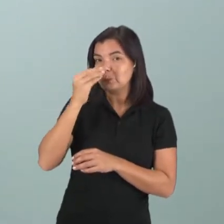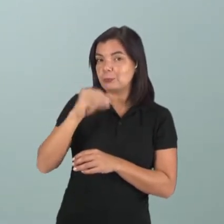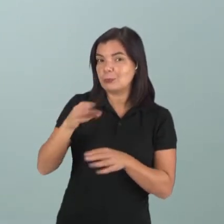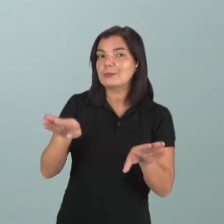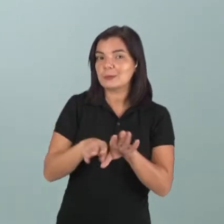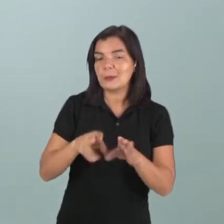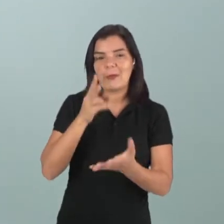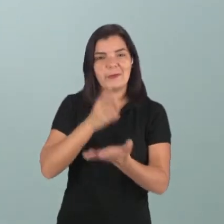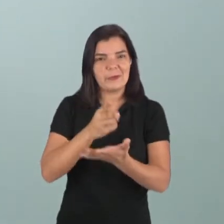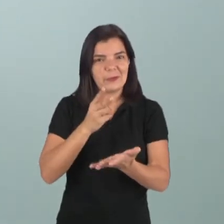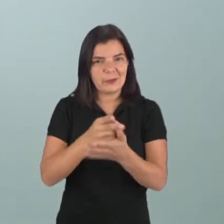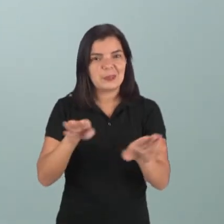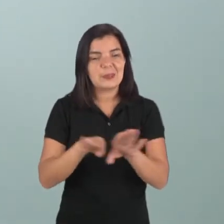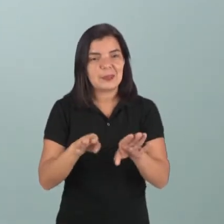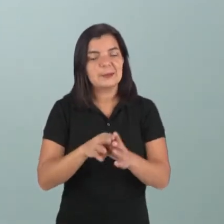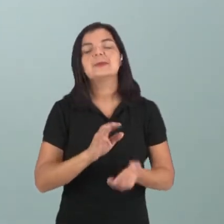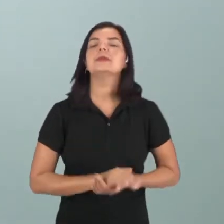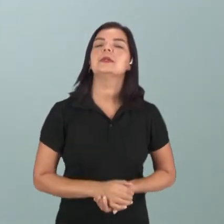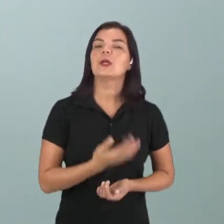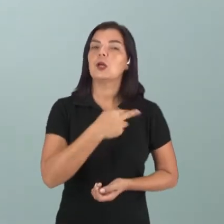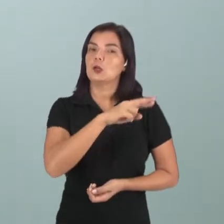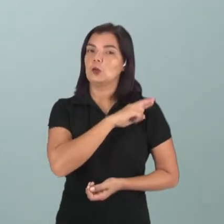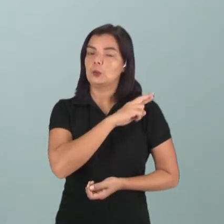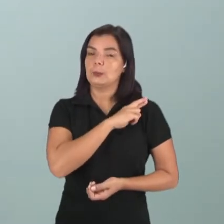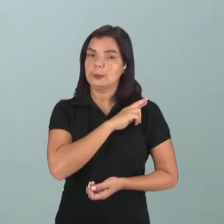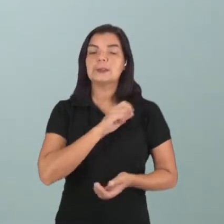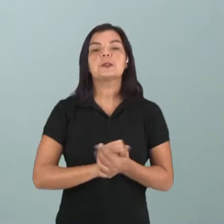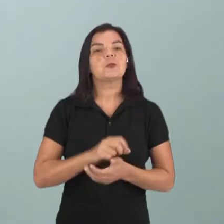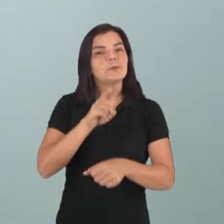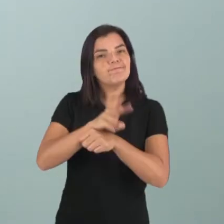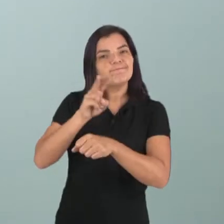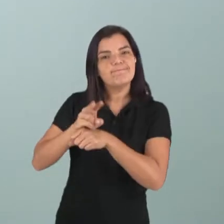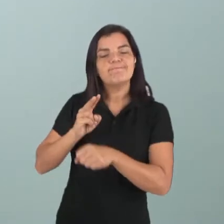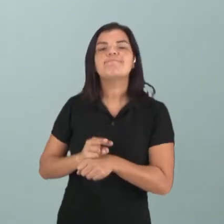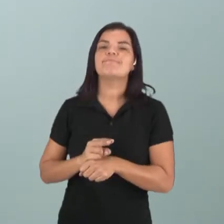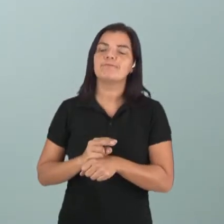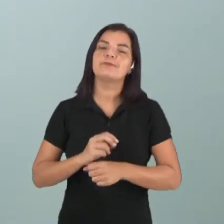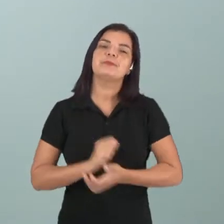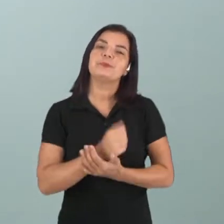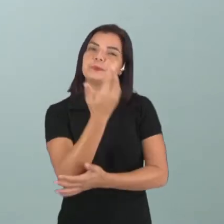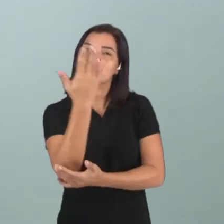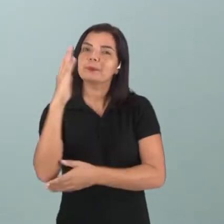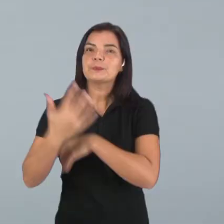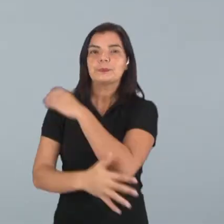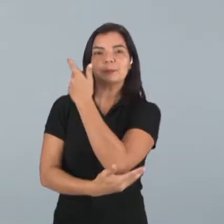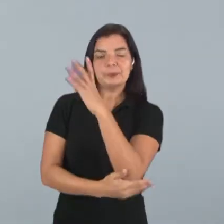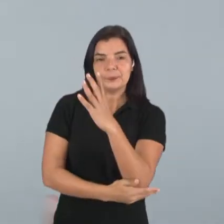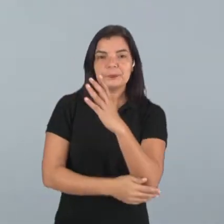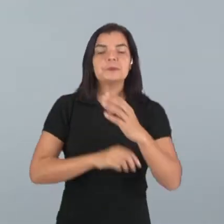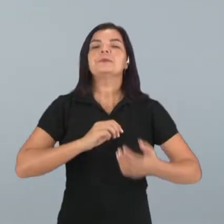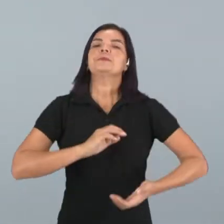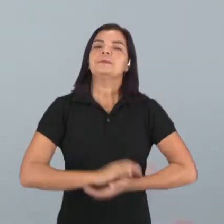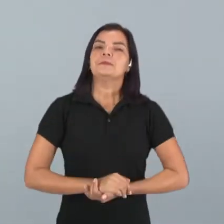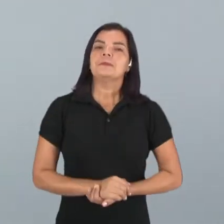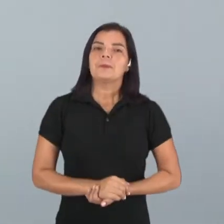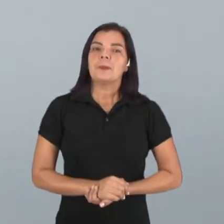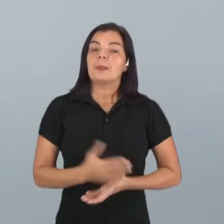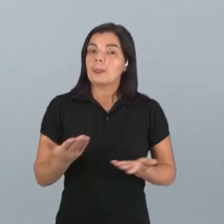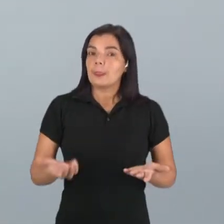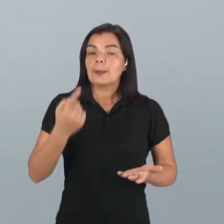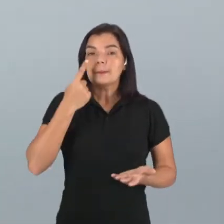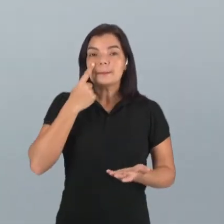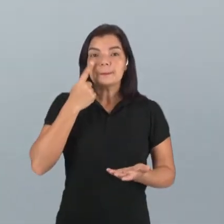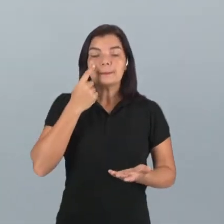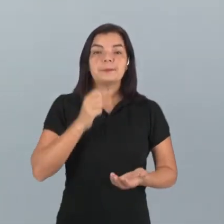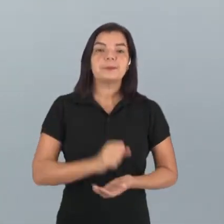lixo ali sem preocupações aí, né, responsabilidades ecológicas, tá bom? Responsabilidade aí em relação ao desprezo dos dejetos, né, como a gente